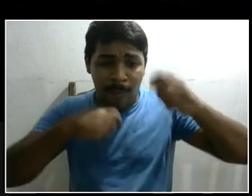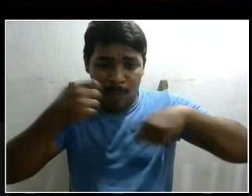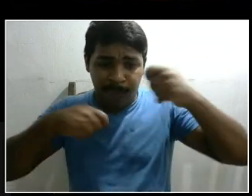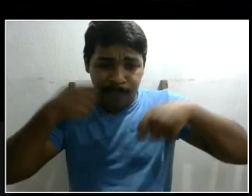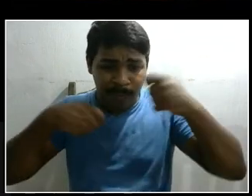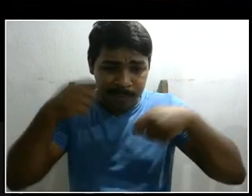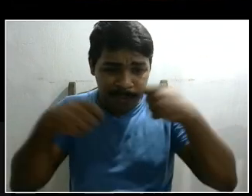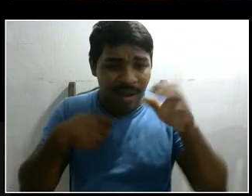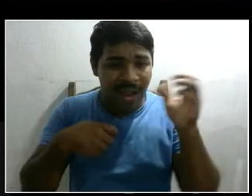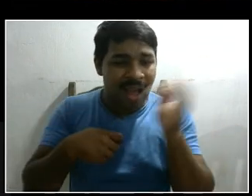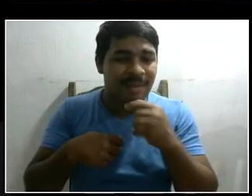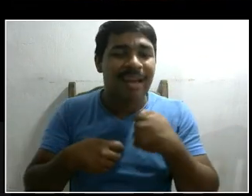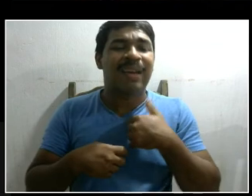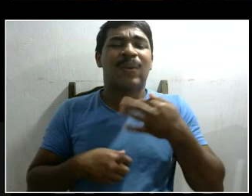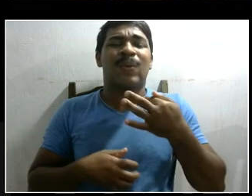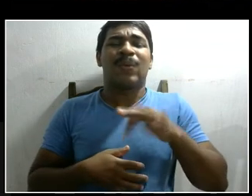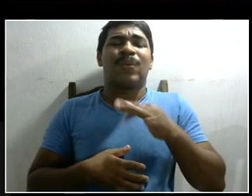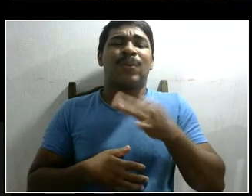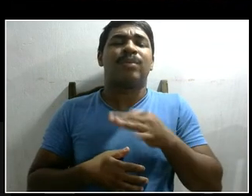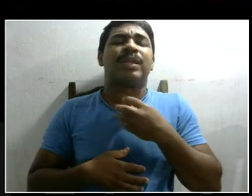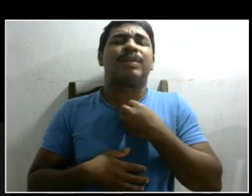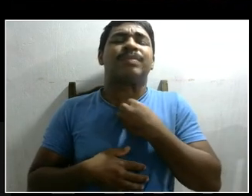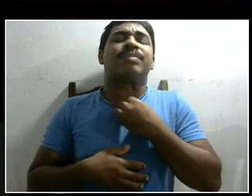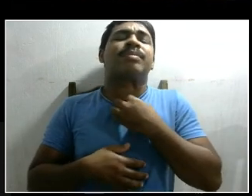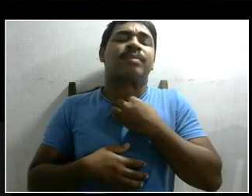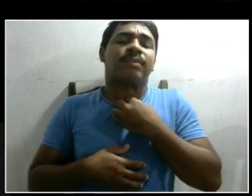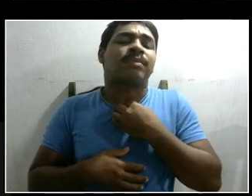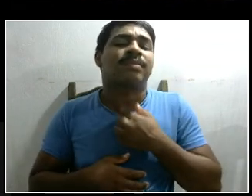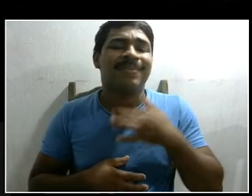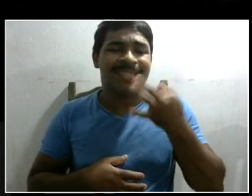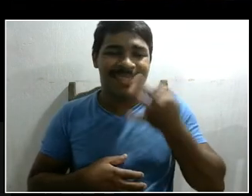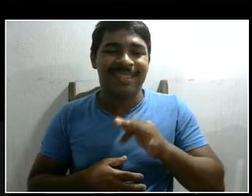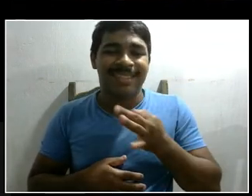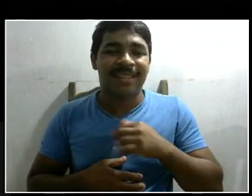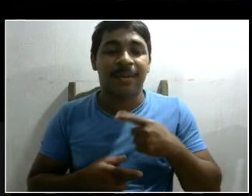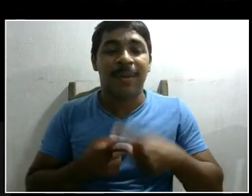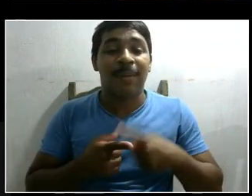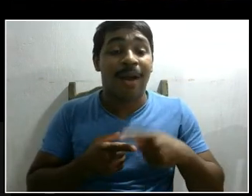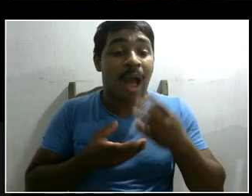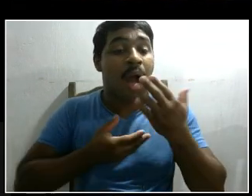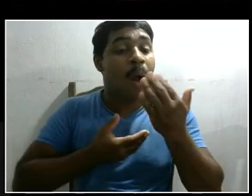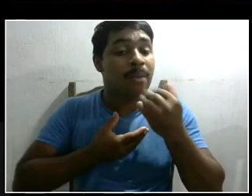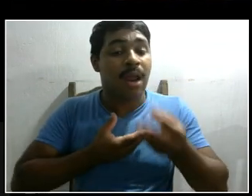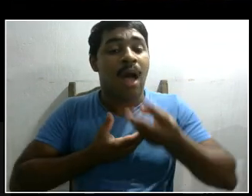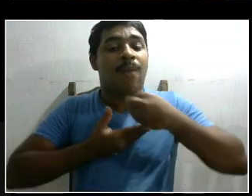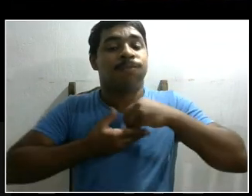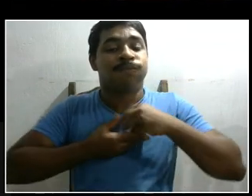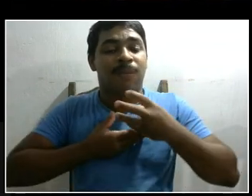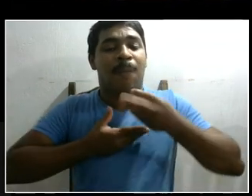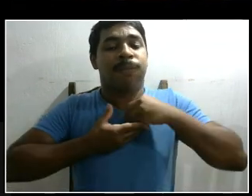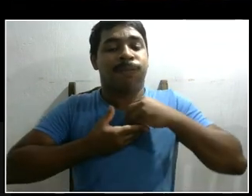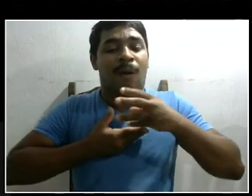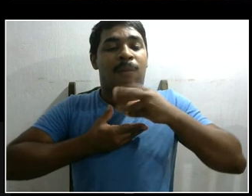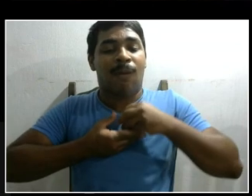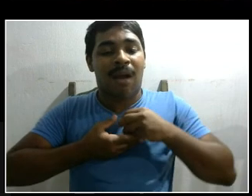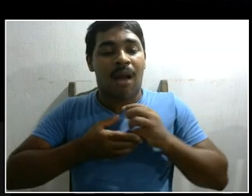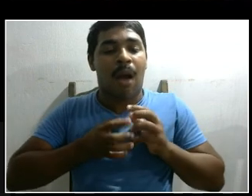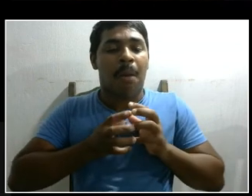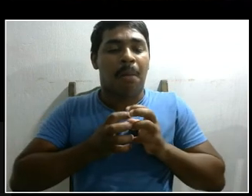da nossa vontade também. Então, se você come muito rápido, essa comida ela vai ficando parada naquela região e vai dar aquela dor aqui no